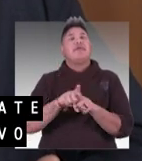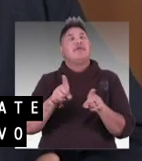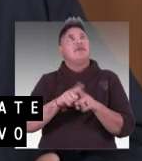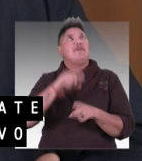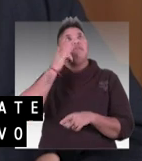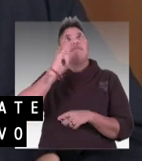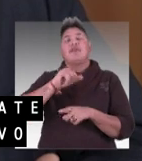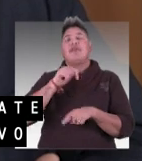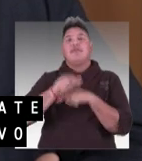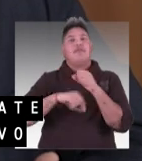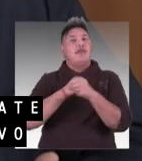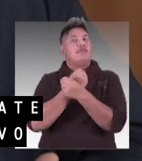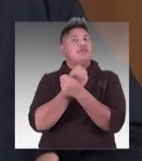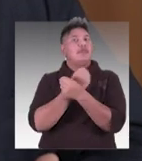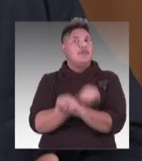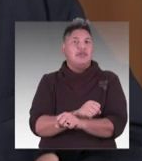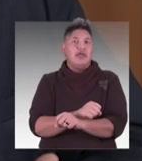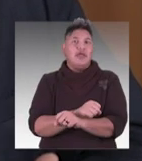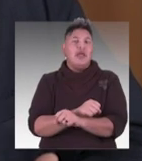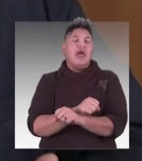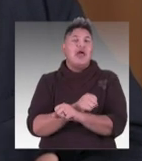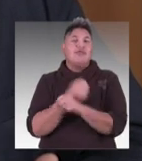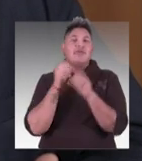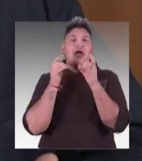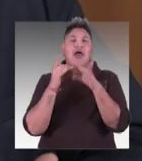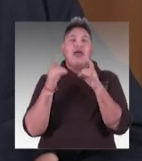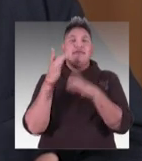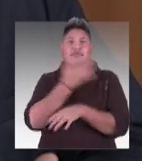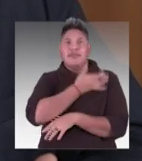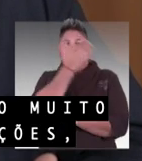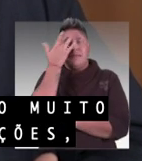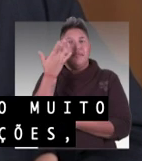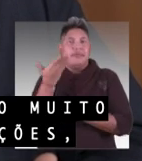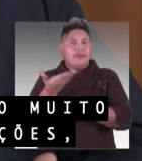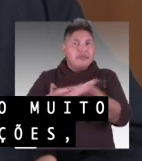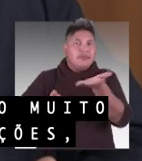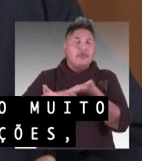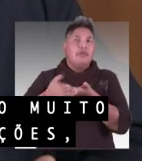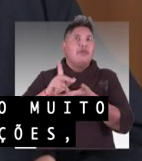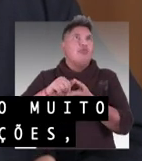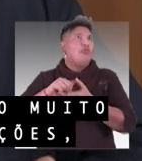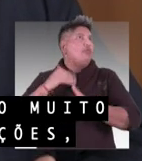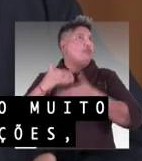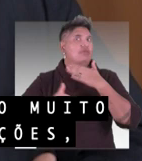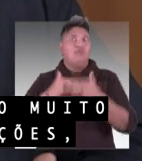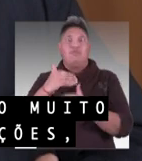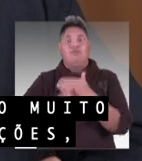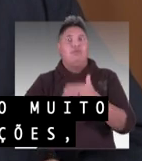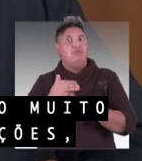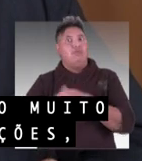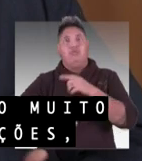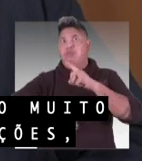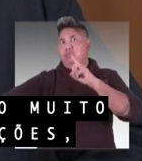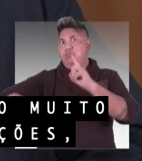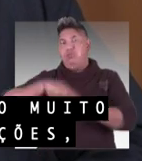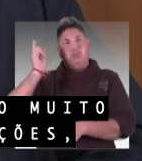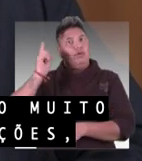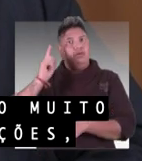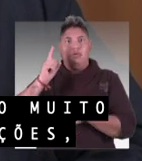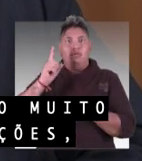escravo e ao tráfico de pessoas teve um desenvolvimento muito grande. O número de